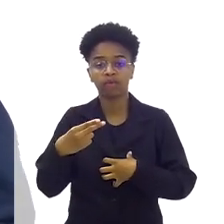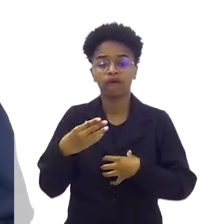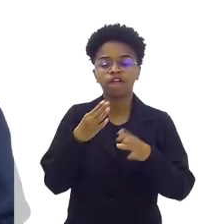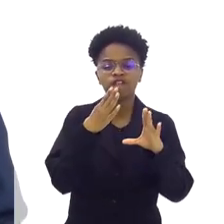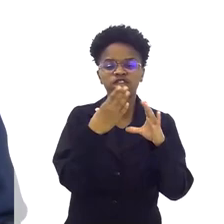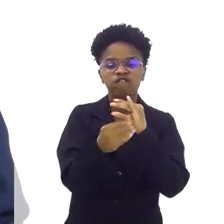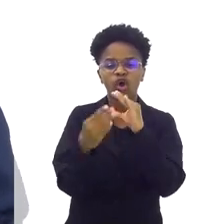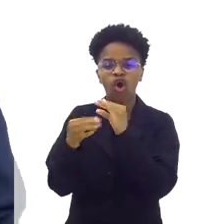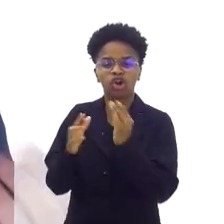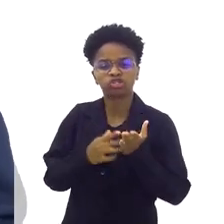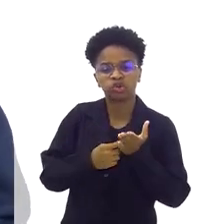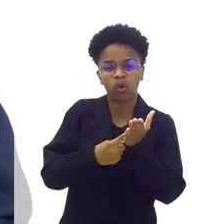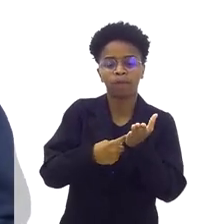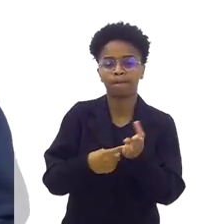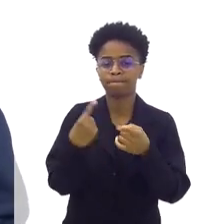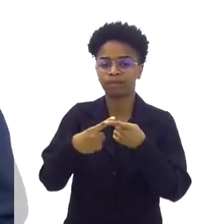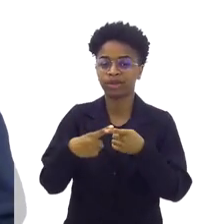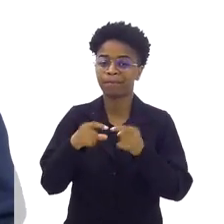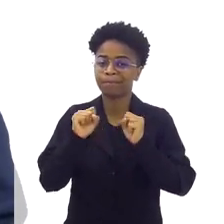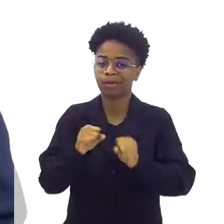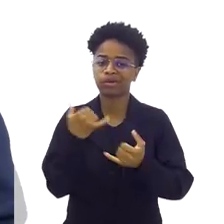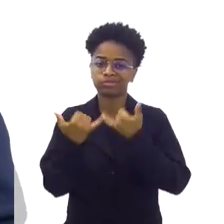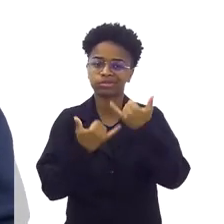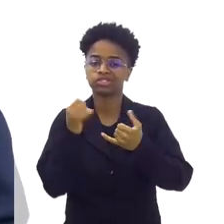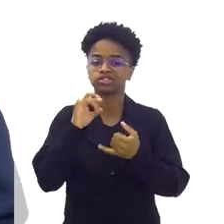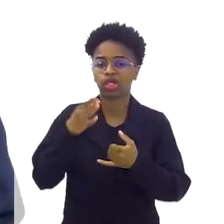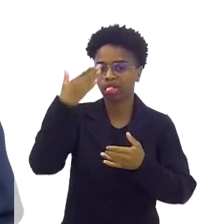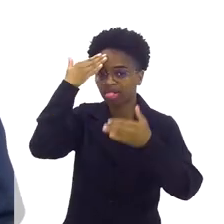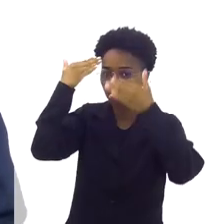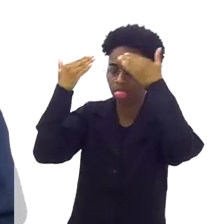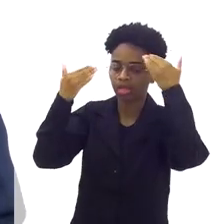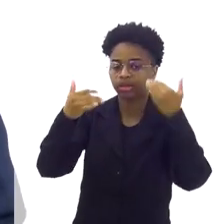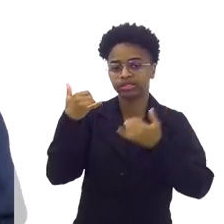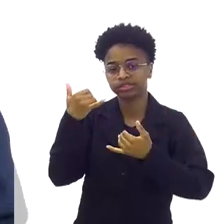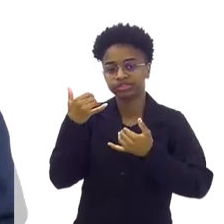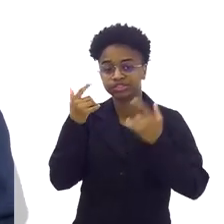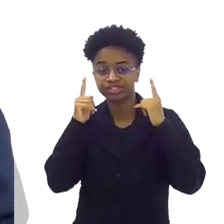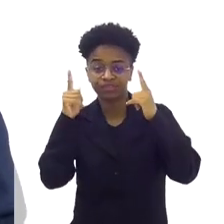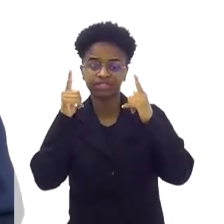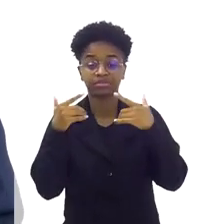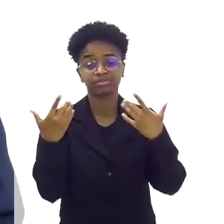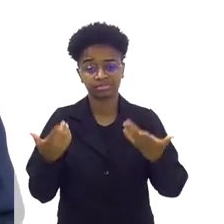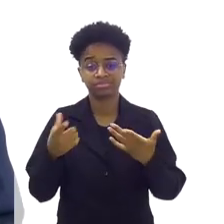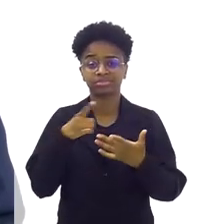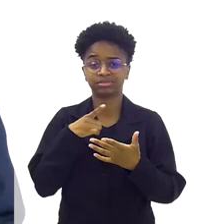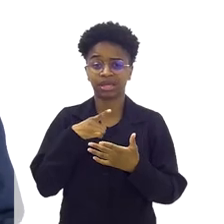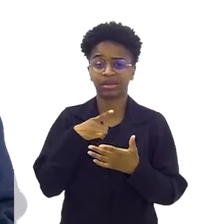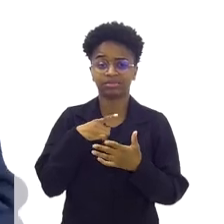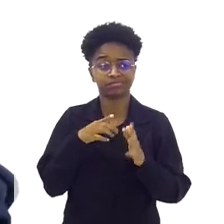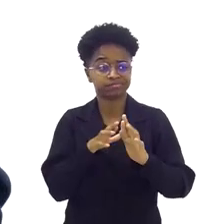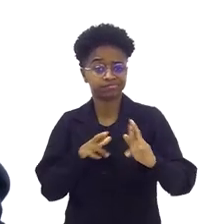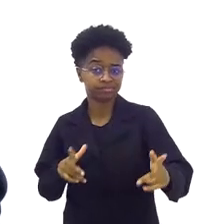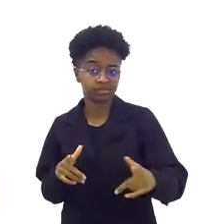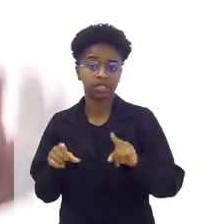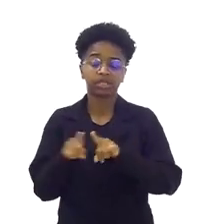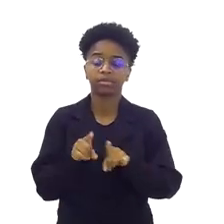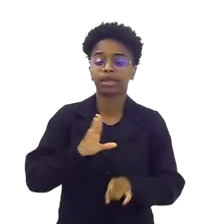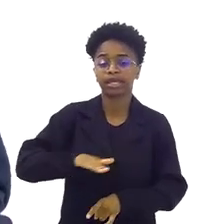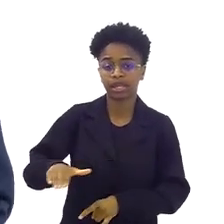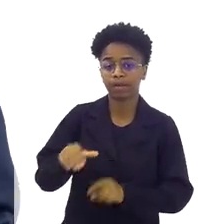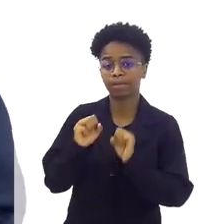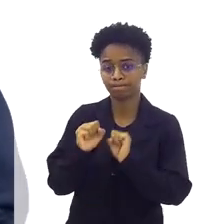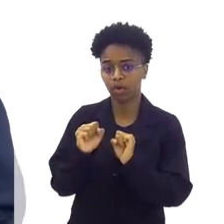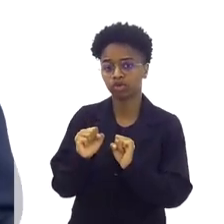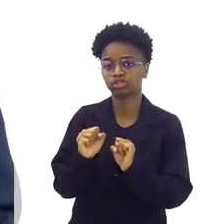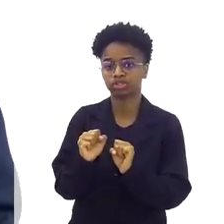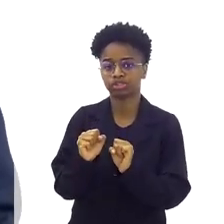contrário, vai fugir das obrigações porque ele pode jogar por diversão. Então, cria um certo tipo de compulsão. Uma criança